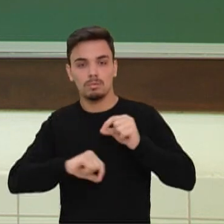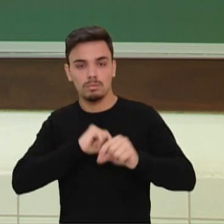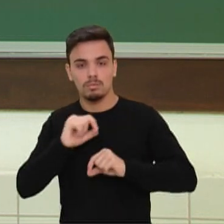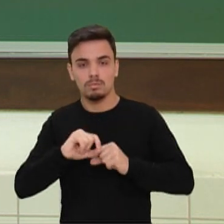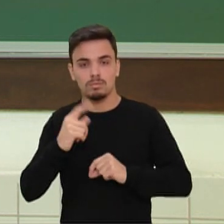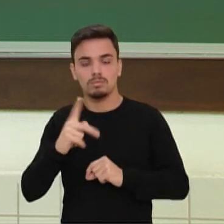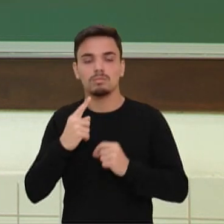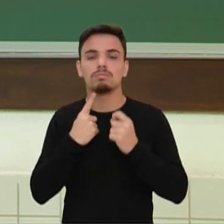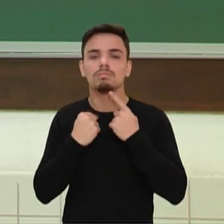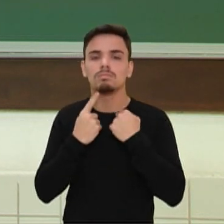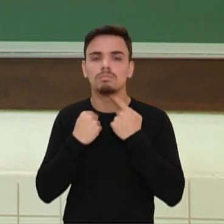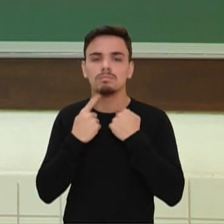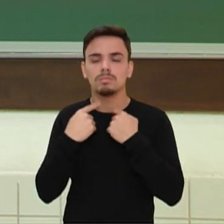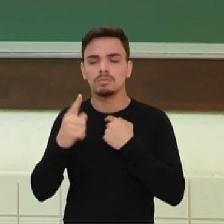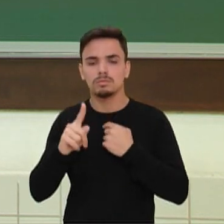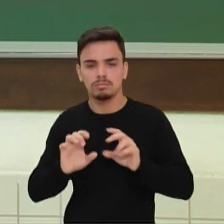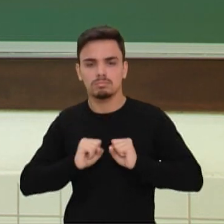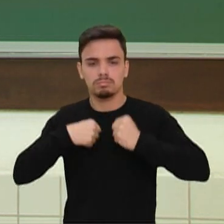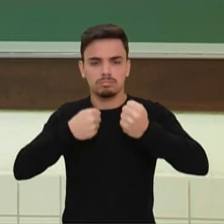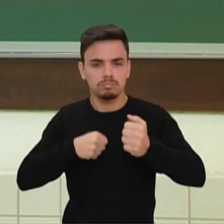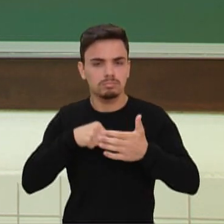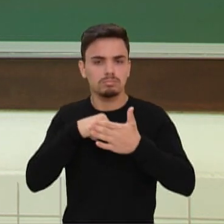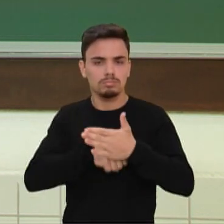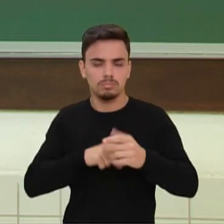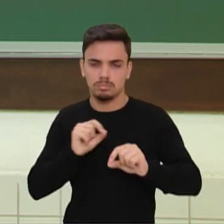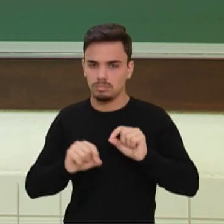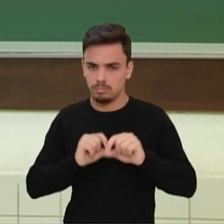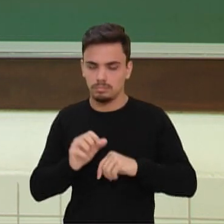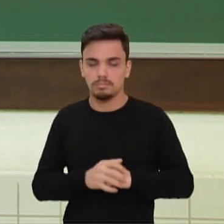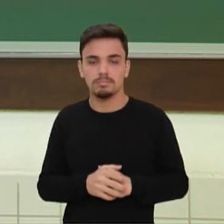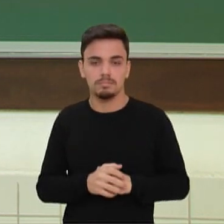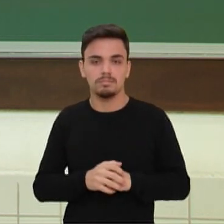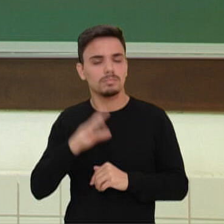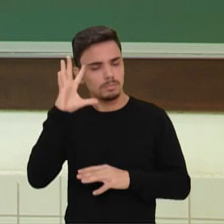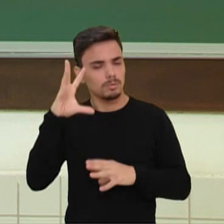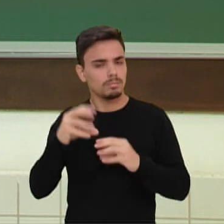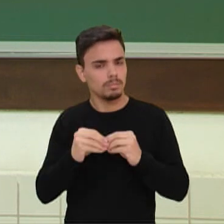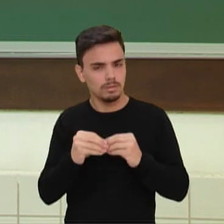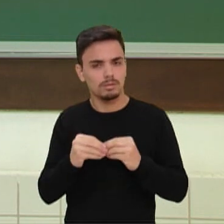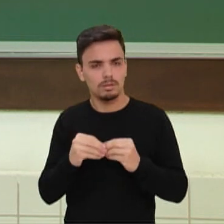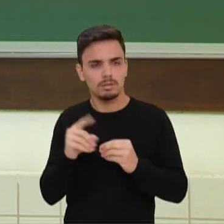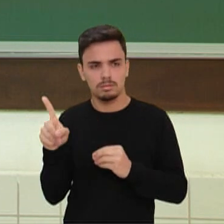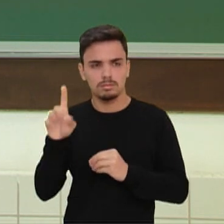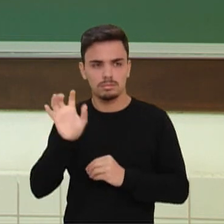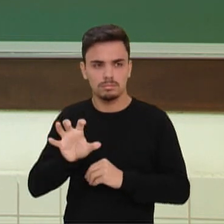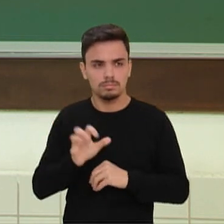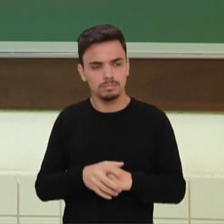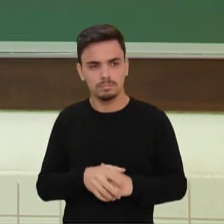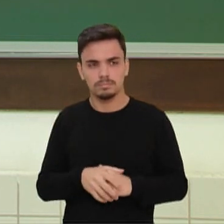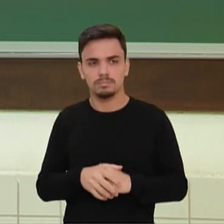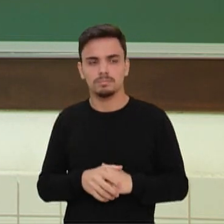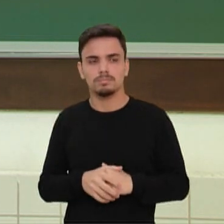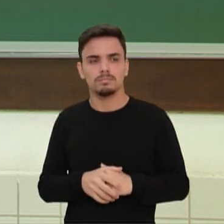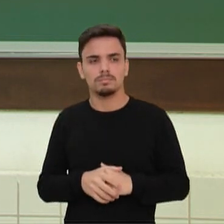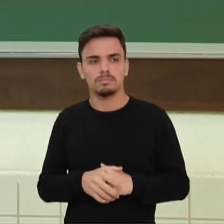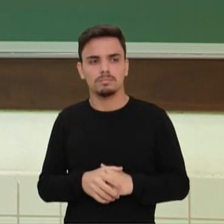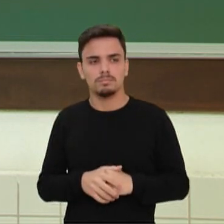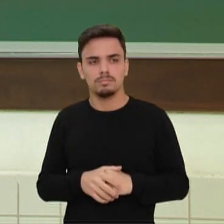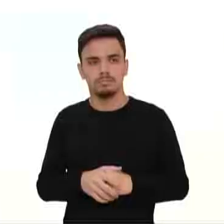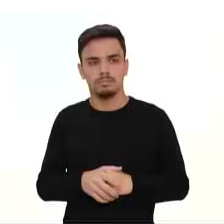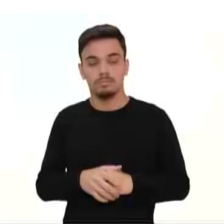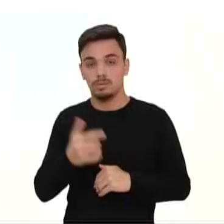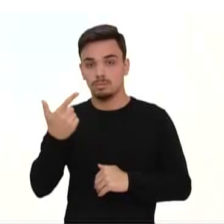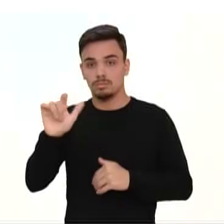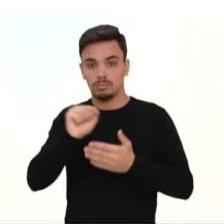afirma os seus desejos, os seus impulsos. A gente pode entender de uma maneira breve dessa forma. Aqui então um